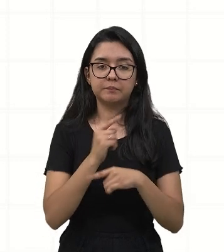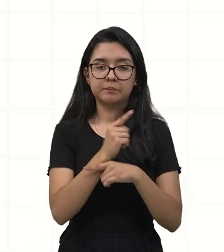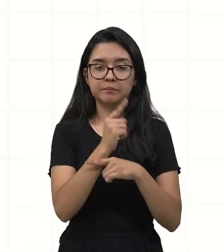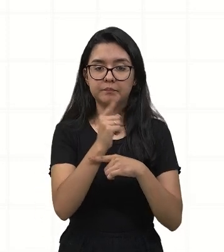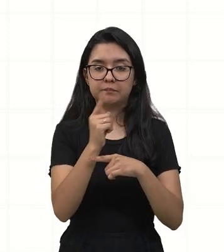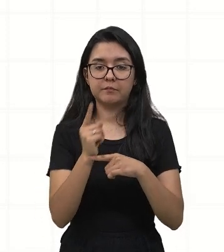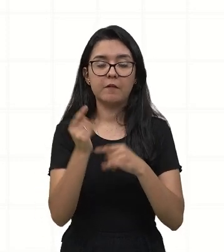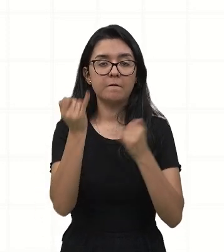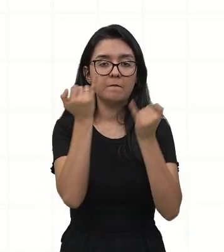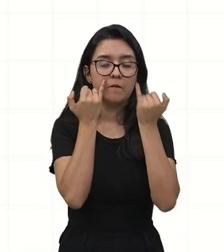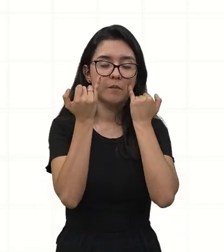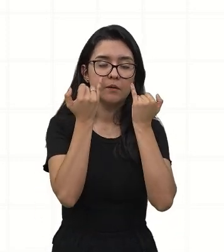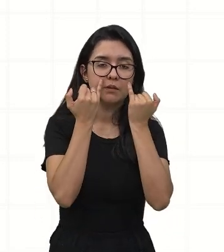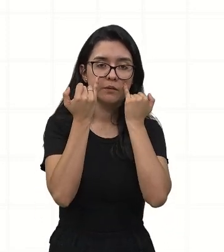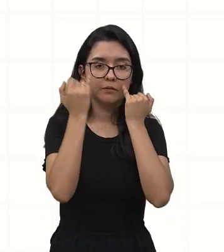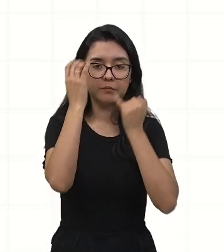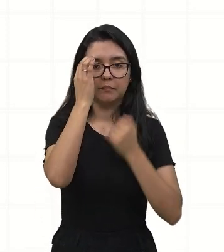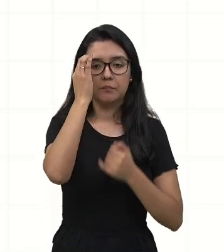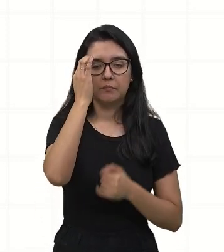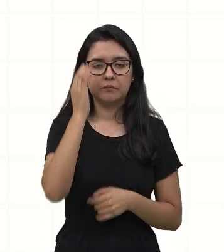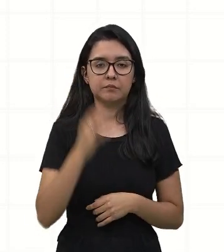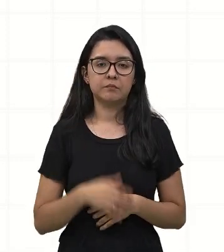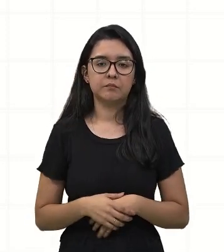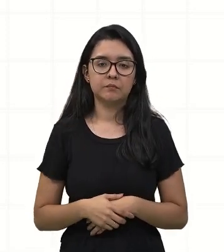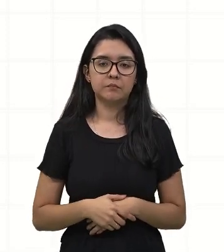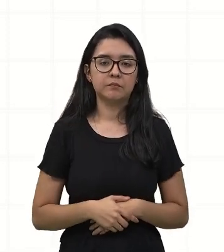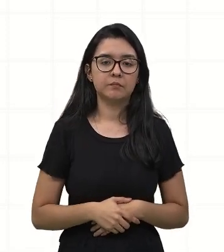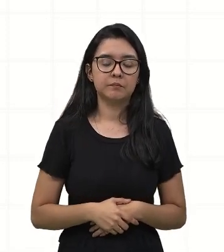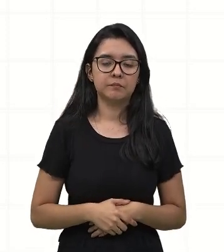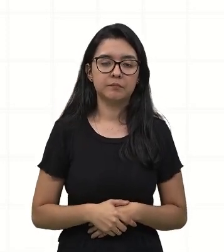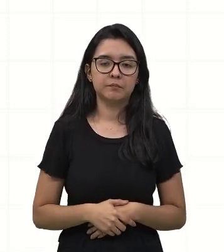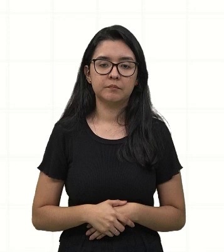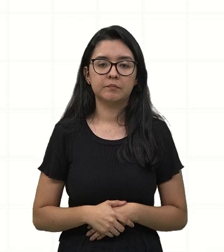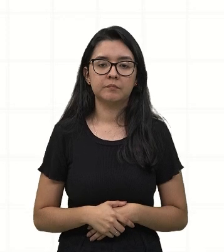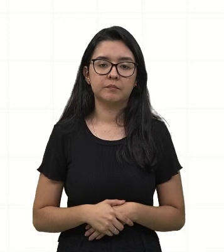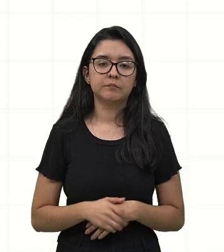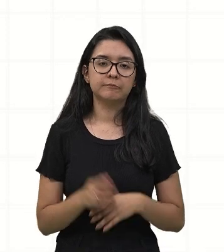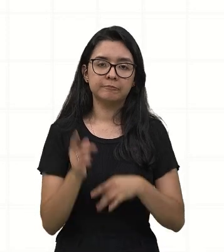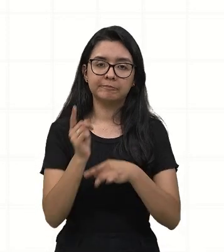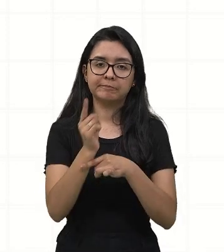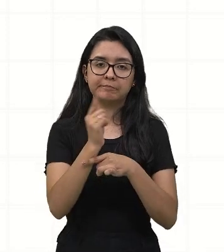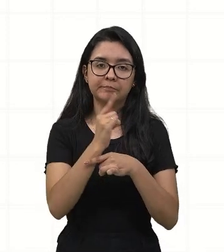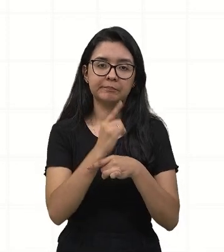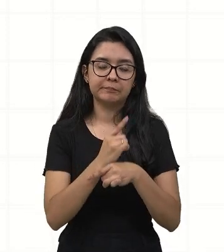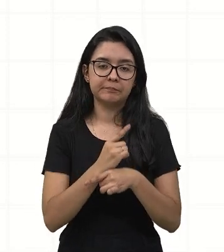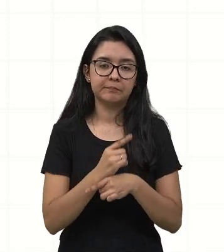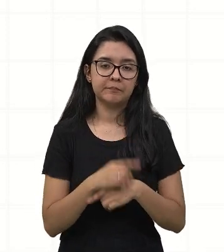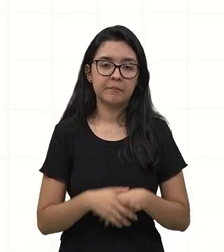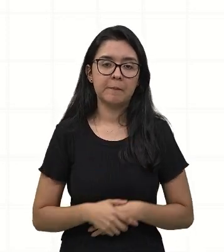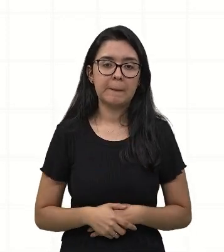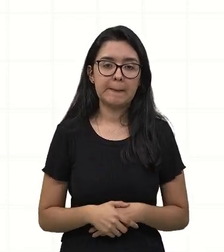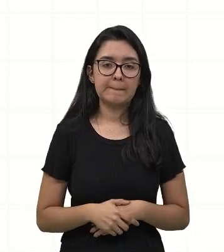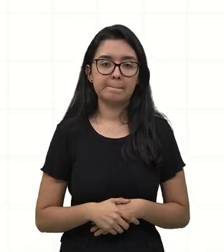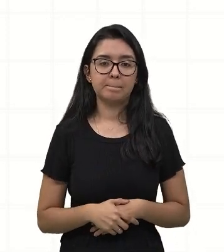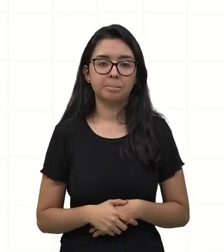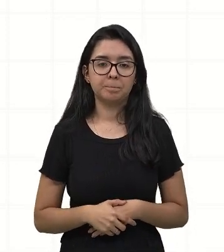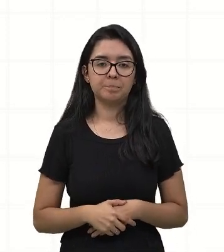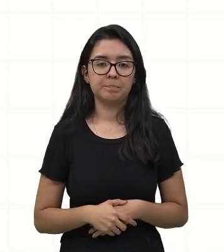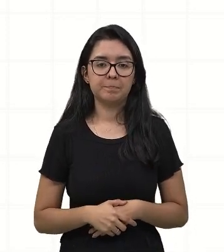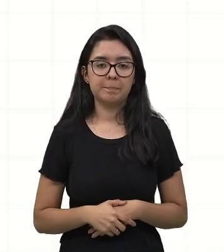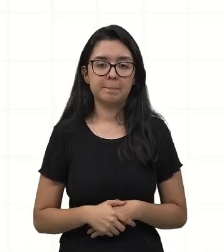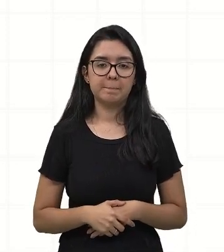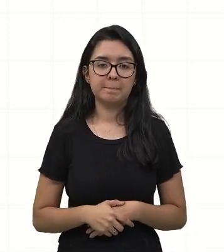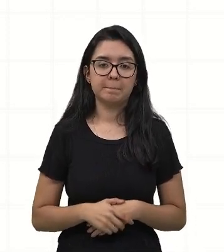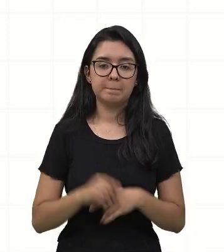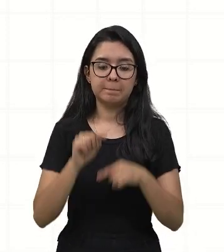dá a informação da medida do ângulo quando estamos medindo no sentido anti-horário, tá bom? Esse aqui de baixo, pessoal, ele dá a informação se